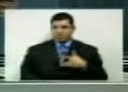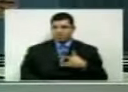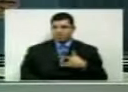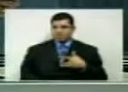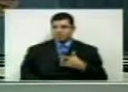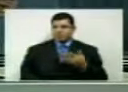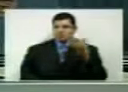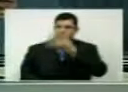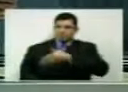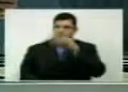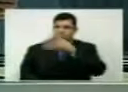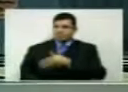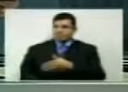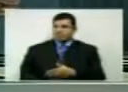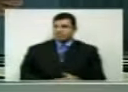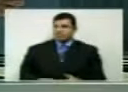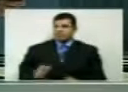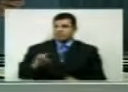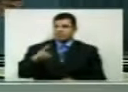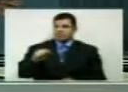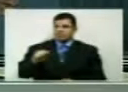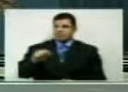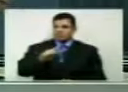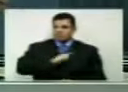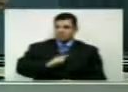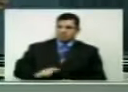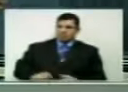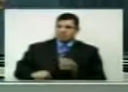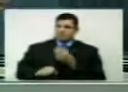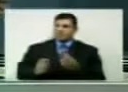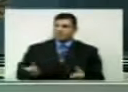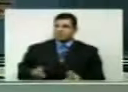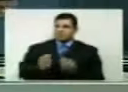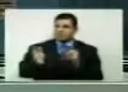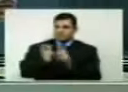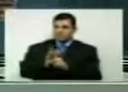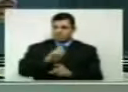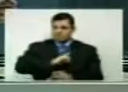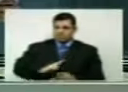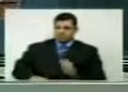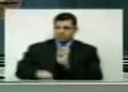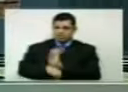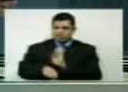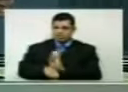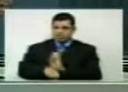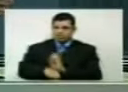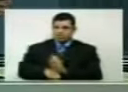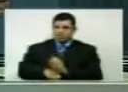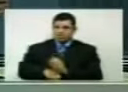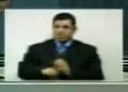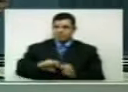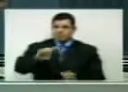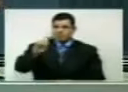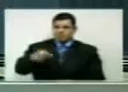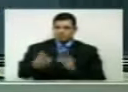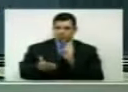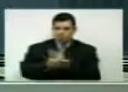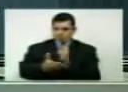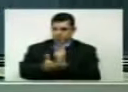dos recursos do Tesouro do Governo do Estado, portanto, dos recursos próprios do Governo do Estado, são